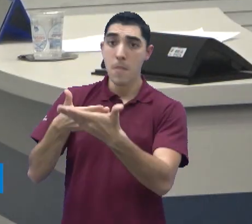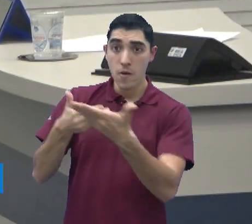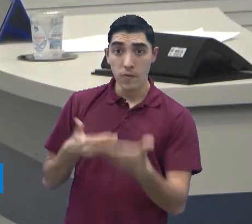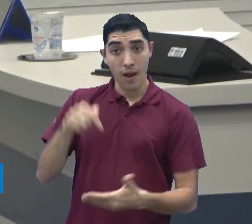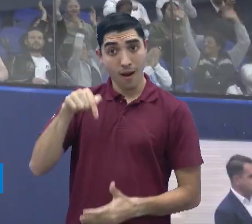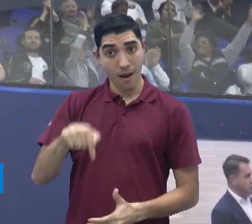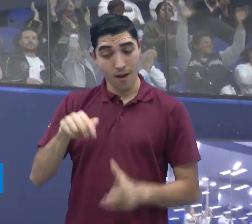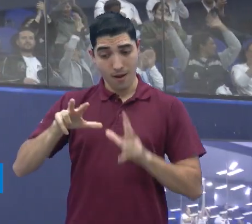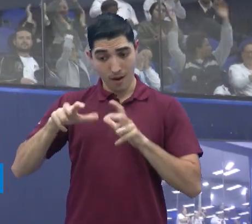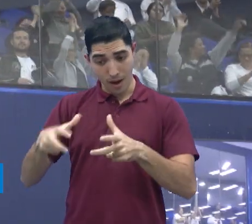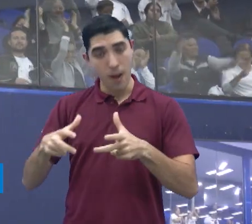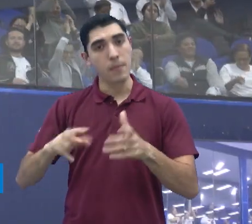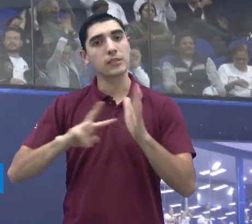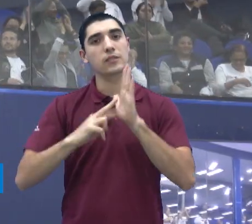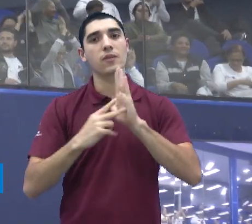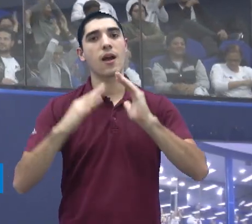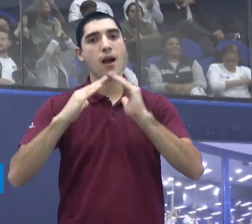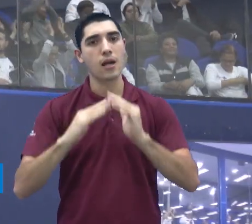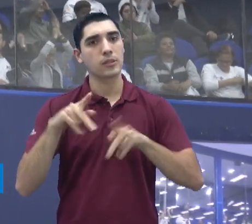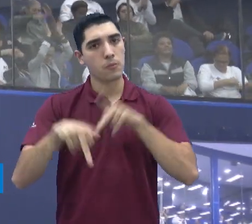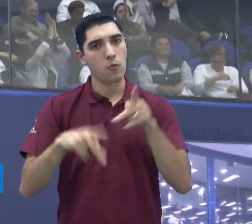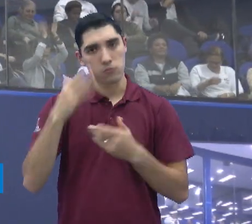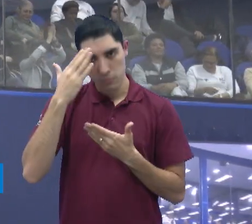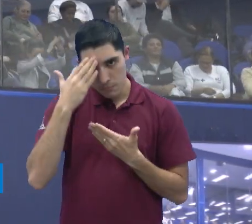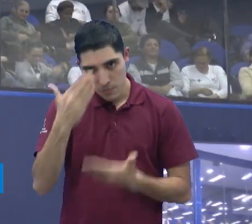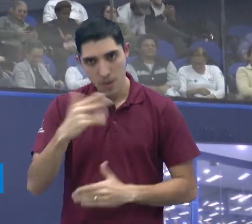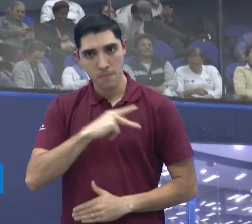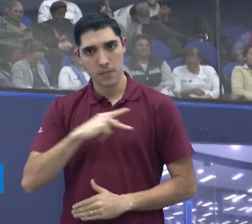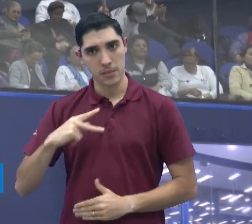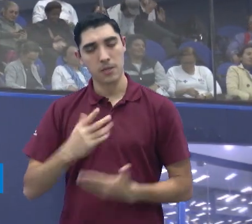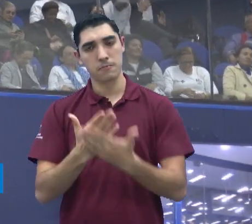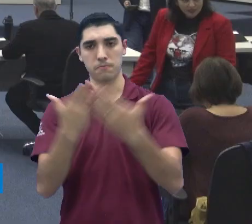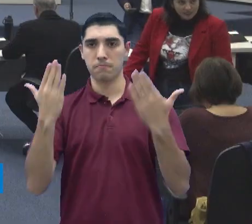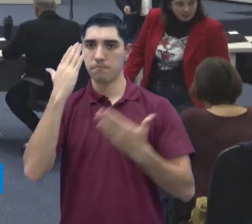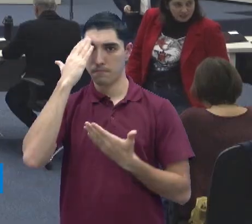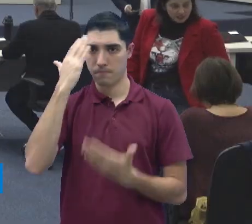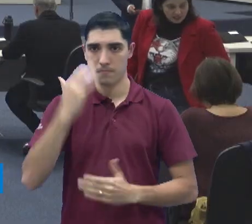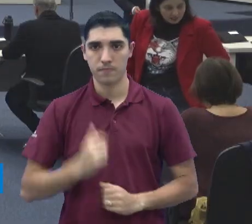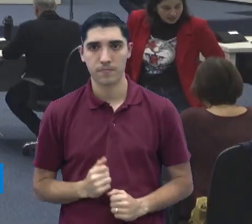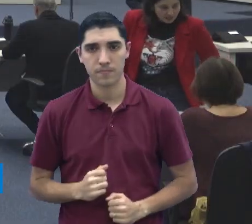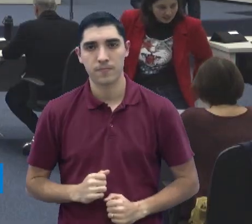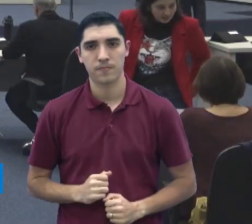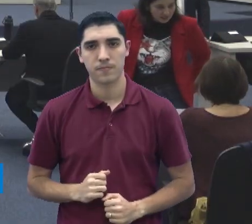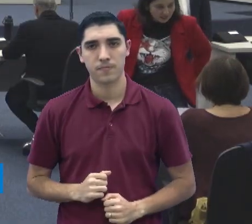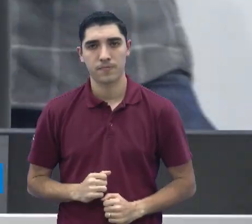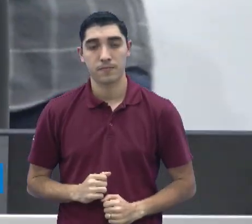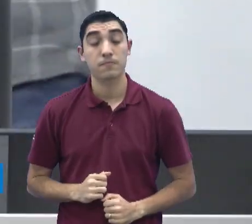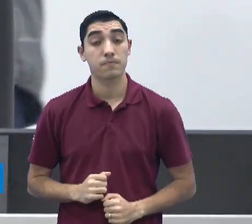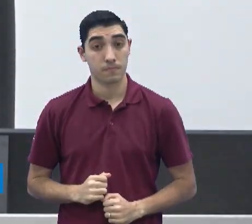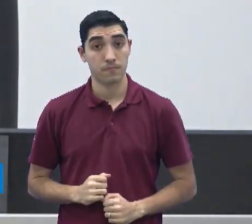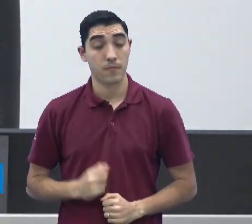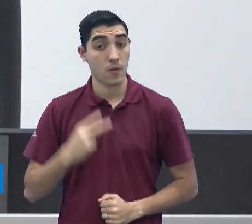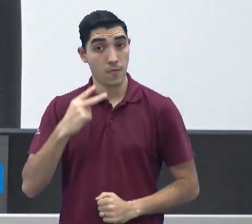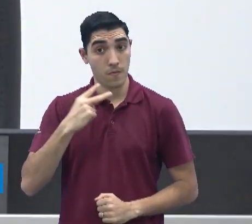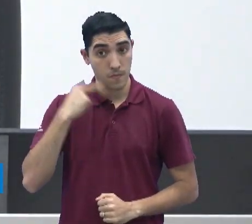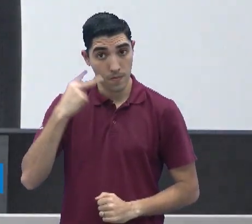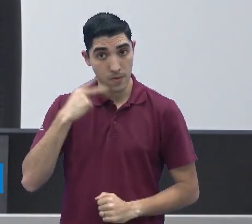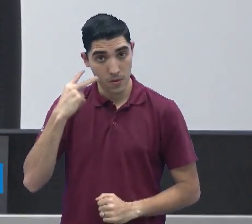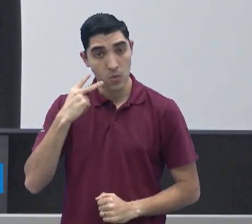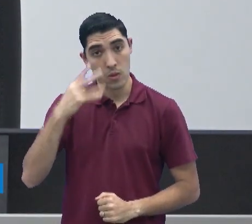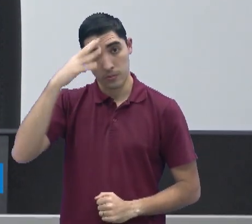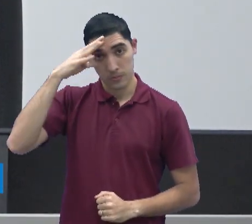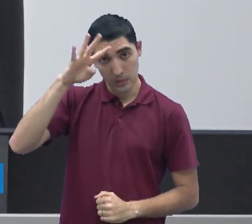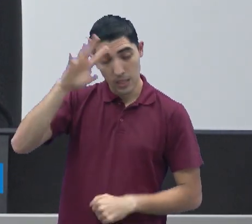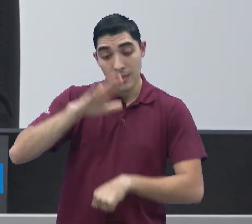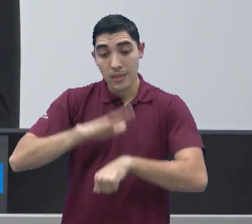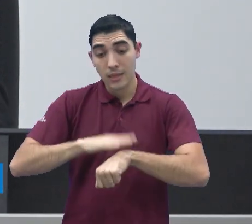é a casa de todos vocês. Obrigado, presidente, obrigado a todos. Com a palavra, o vereador Sena, por tempo de 1